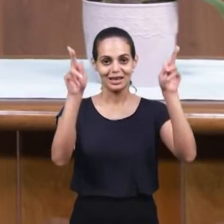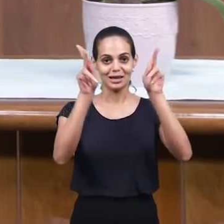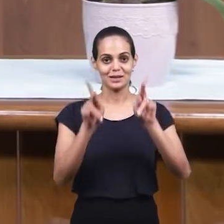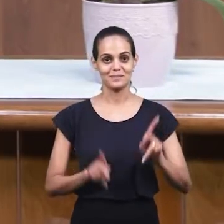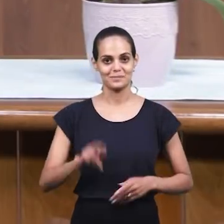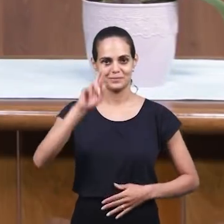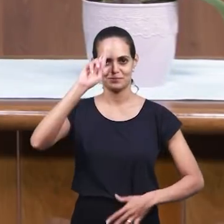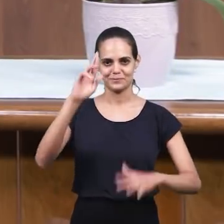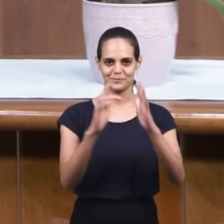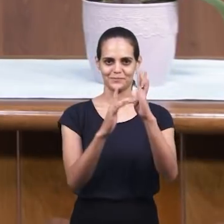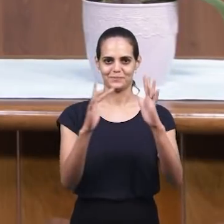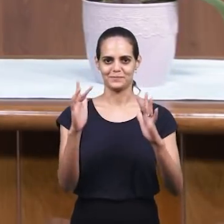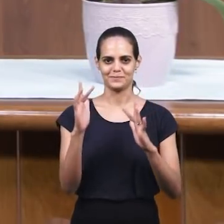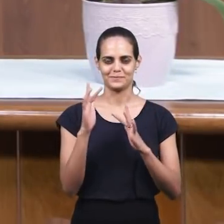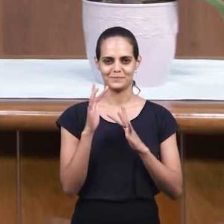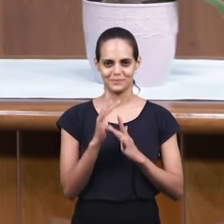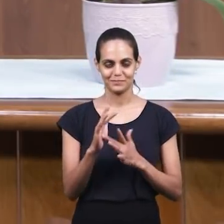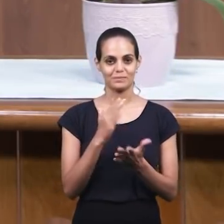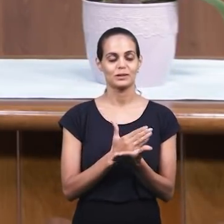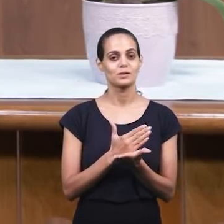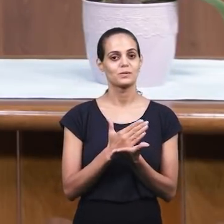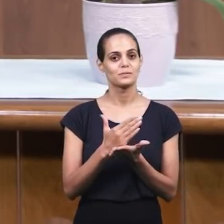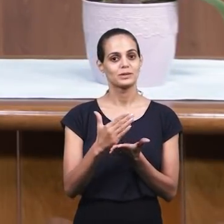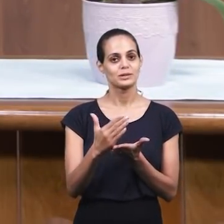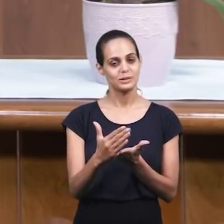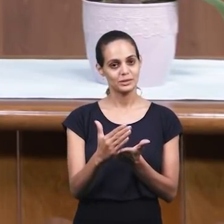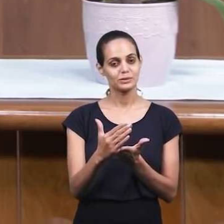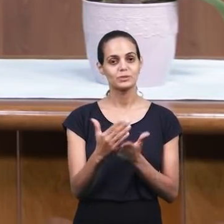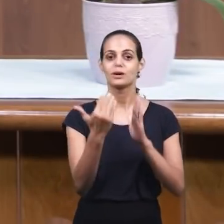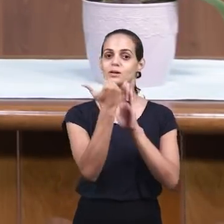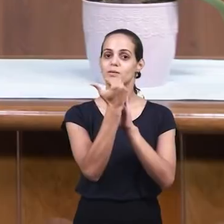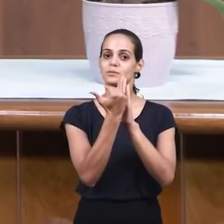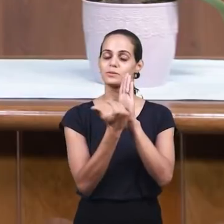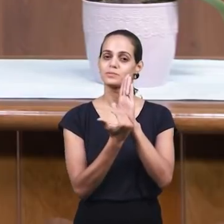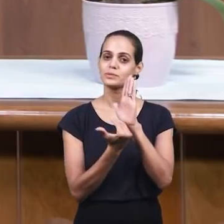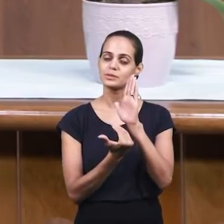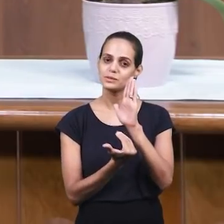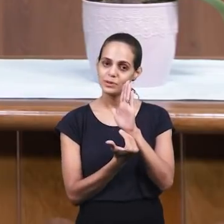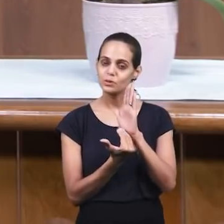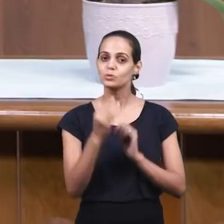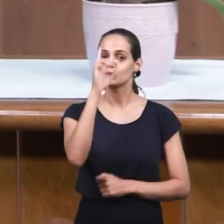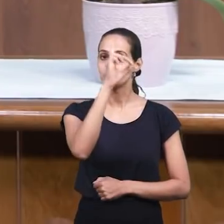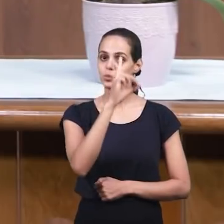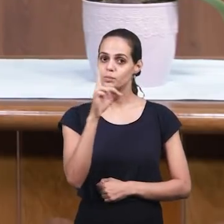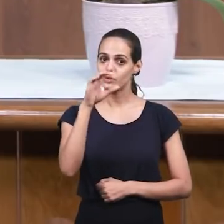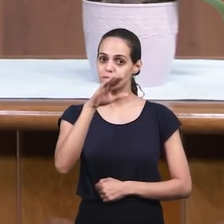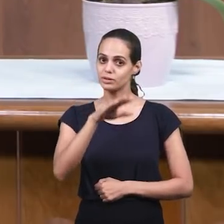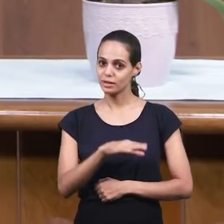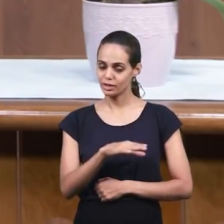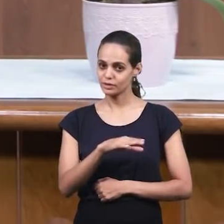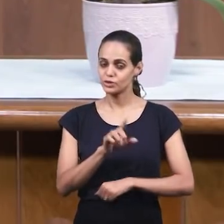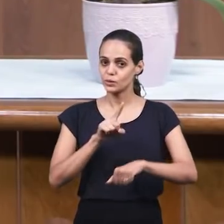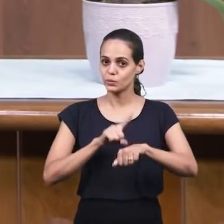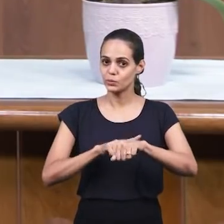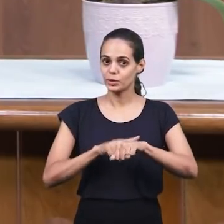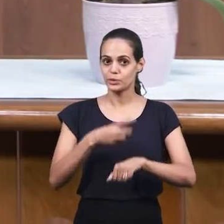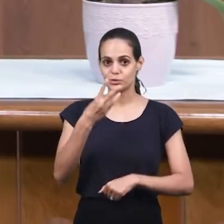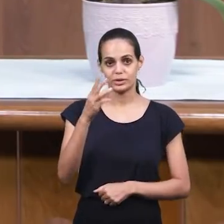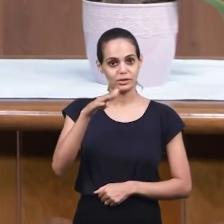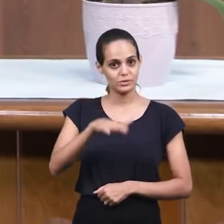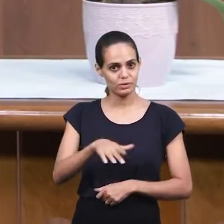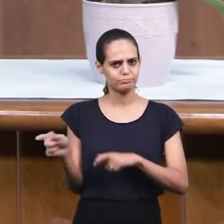Irmãos, a paz do Senhor Jesus. Nós estamos dando início à nossa programação do domingo à tarde, essa programação às 15 horas que nós